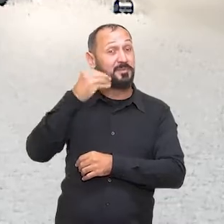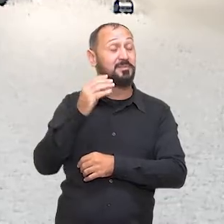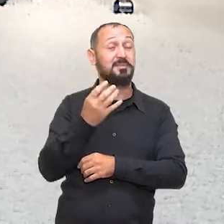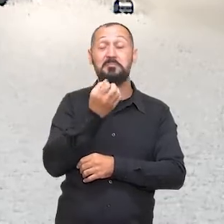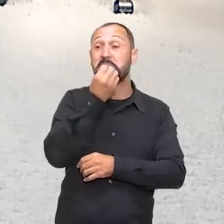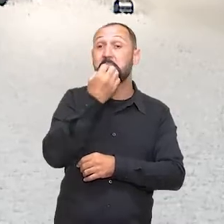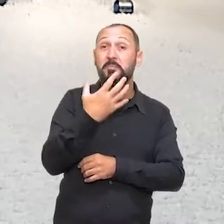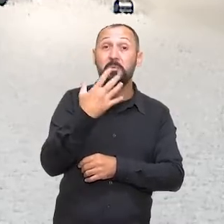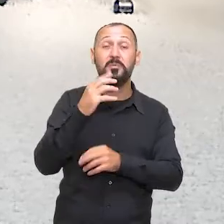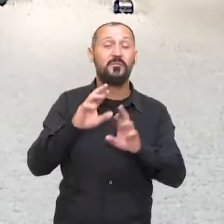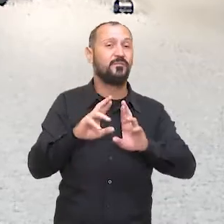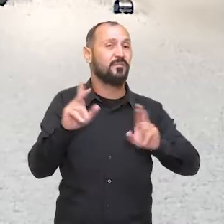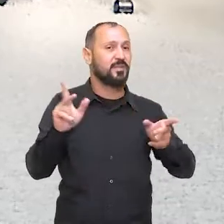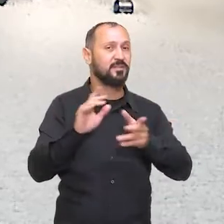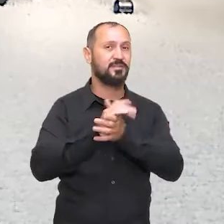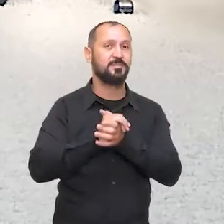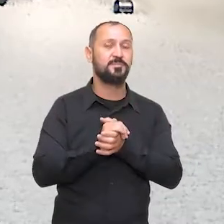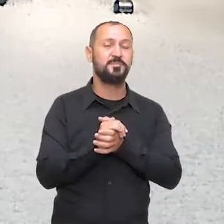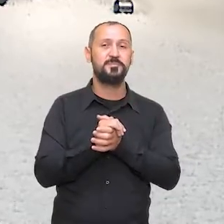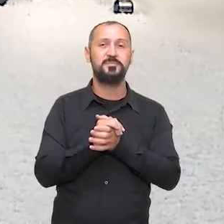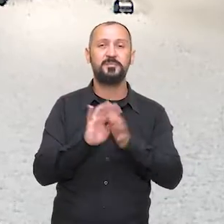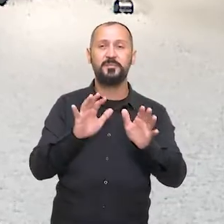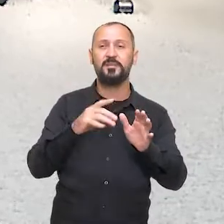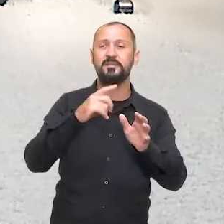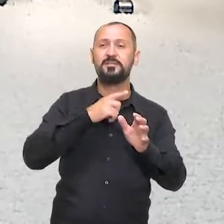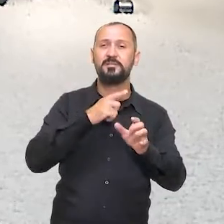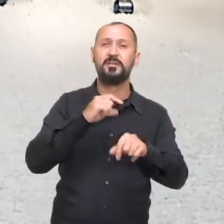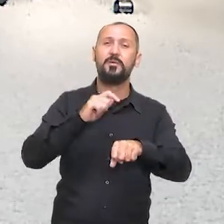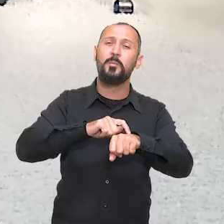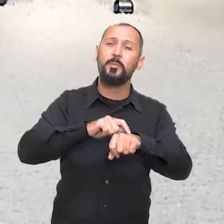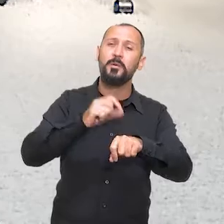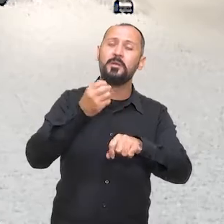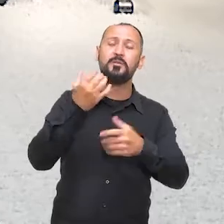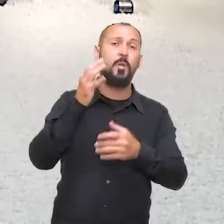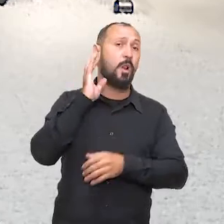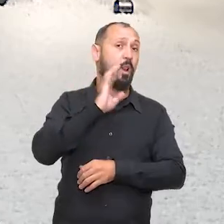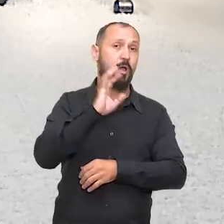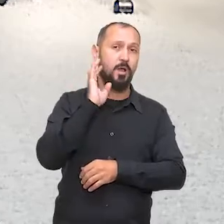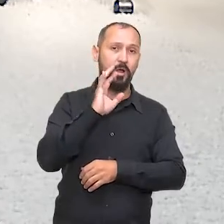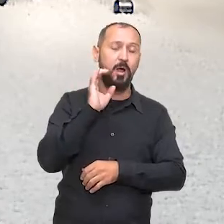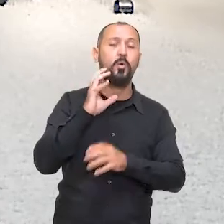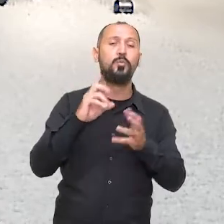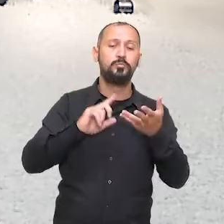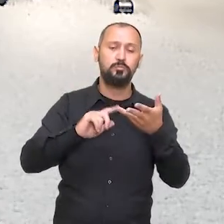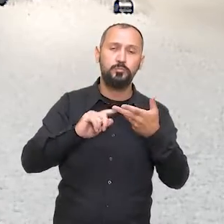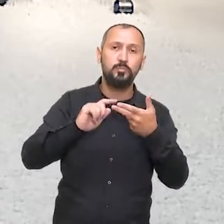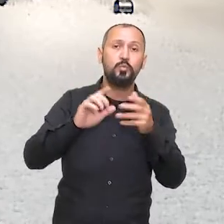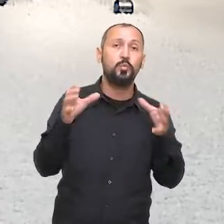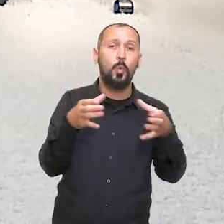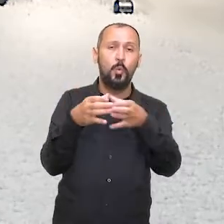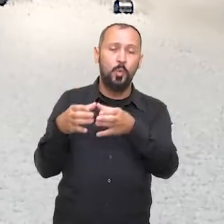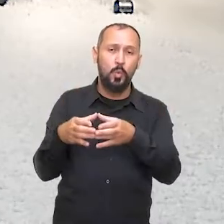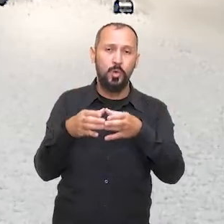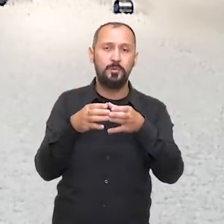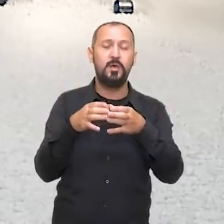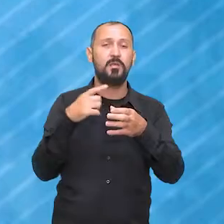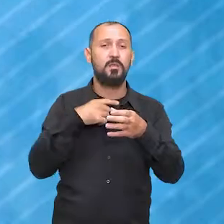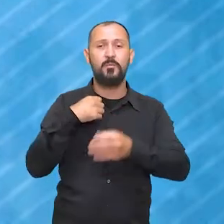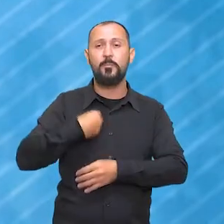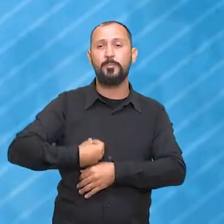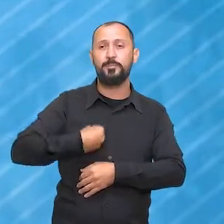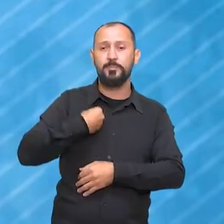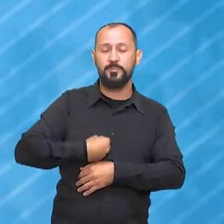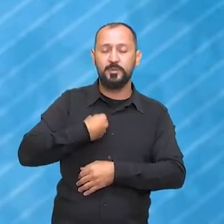experiência, assim, ímpar, dentro até assim, a gente teve um feedback muito legal de todos os membros da comissão, até